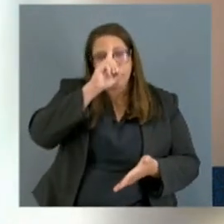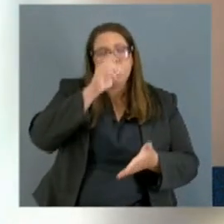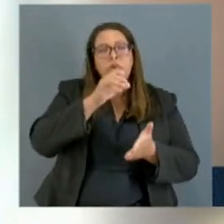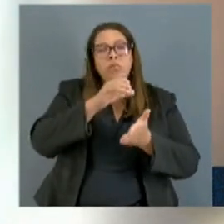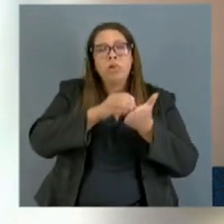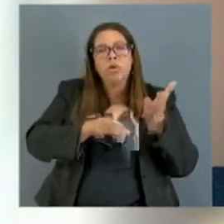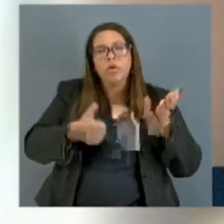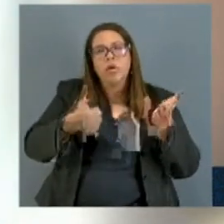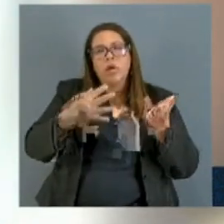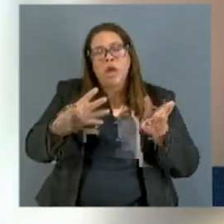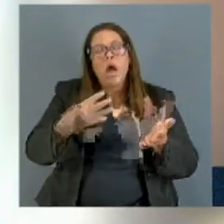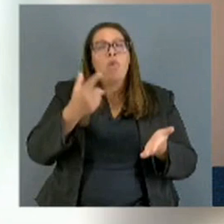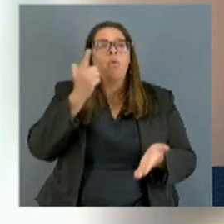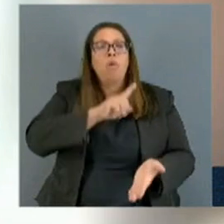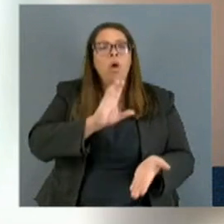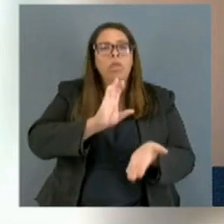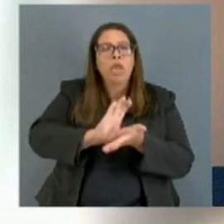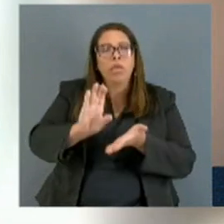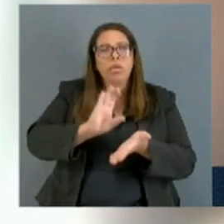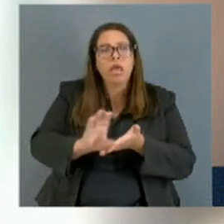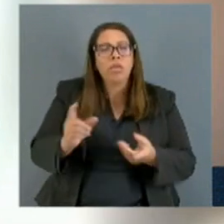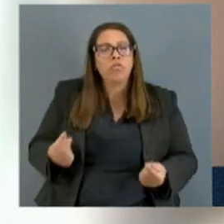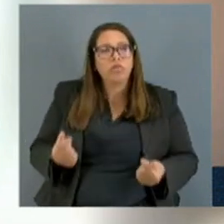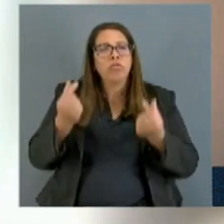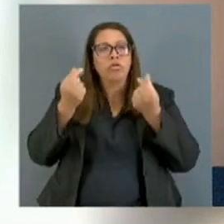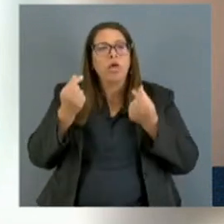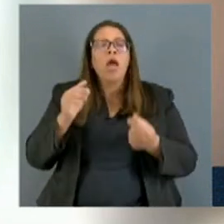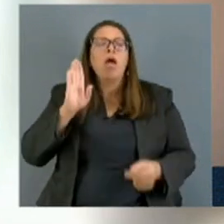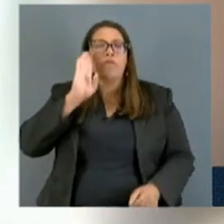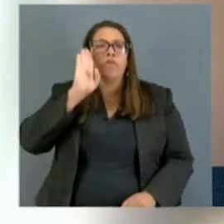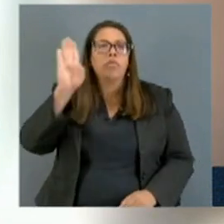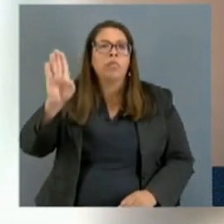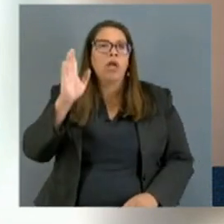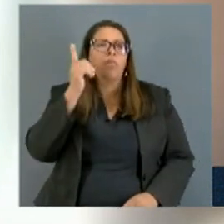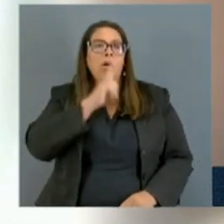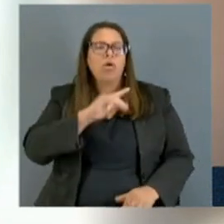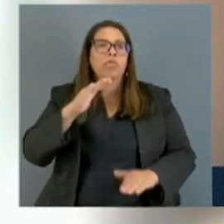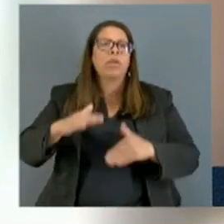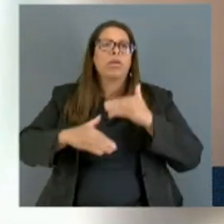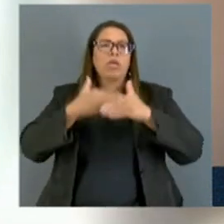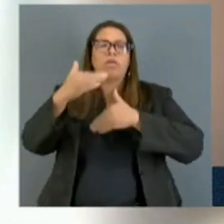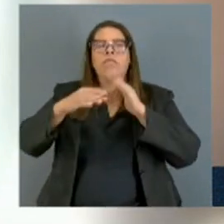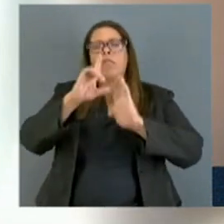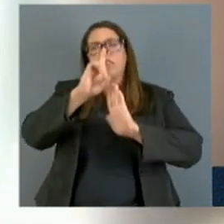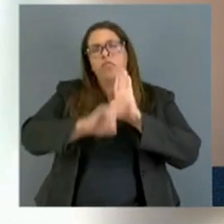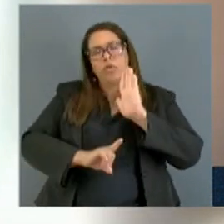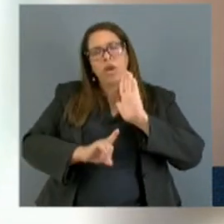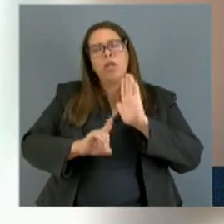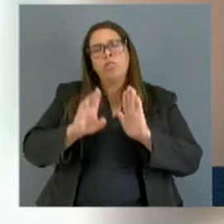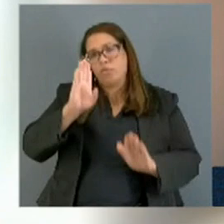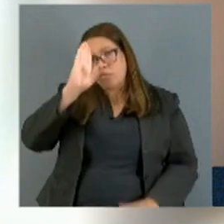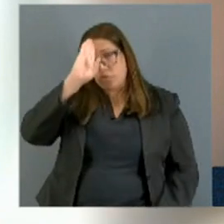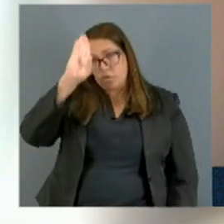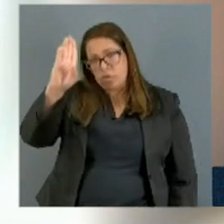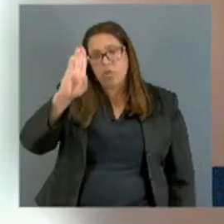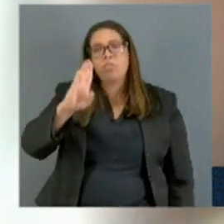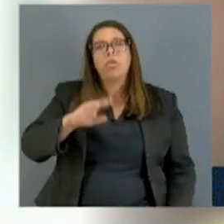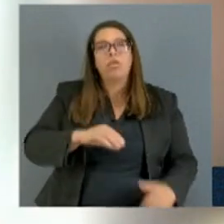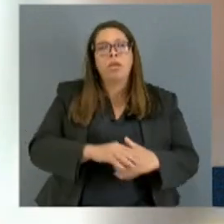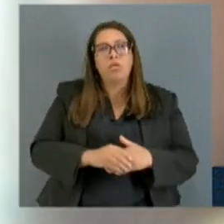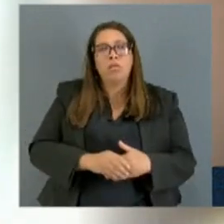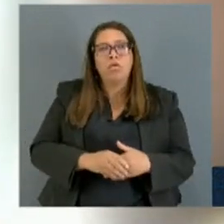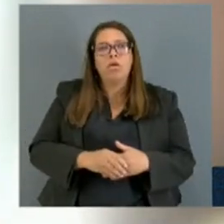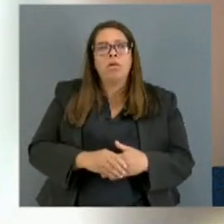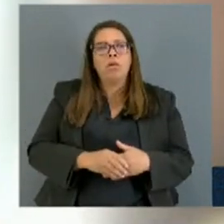O acesso ao crédito financeiro é fundamental como condicionante para o exercício de uma série de direitos fundamentais, fazendo com que